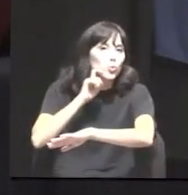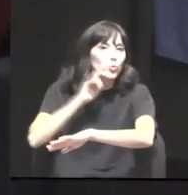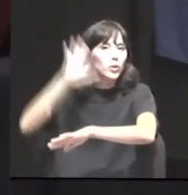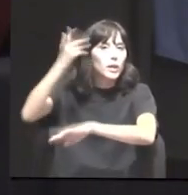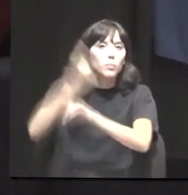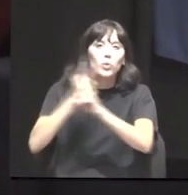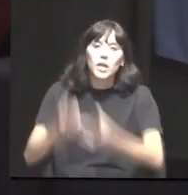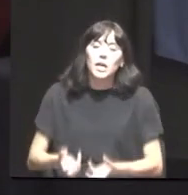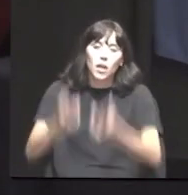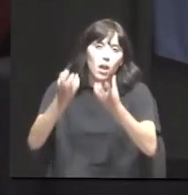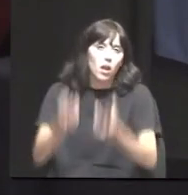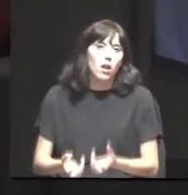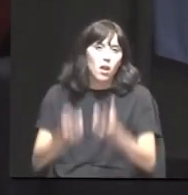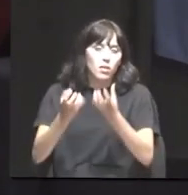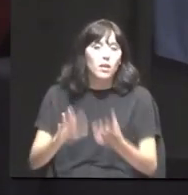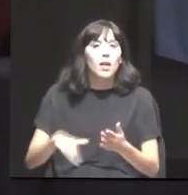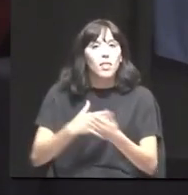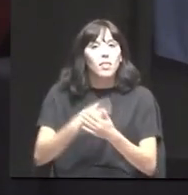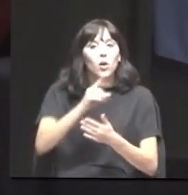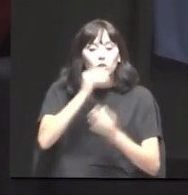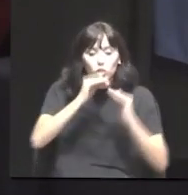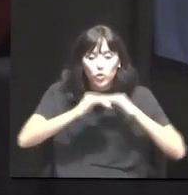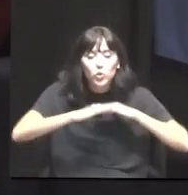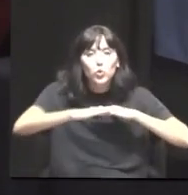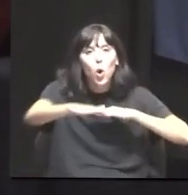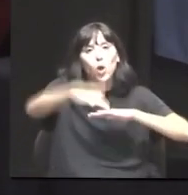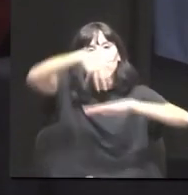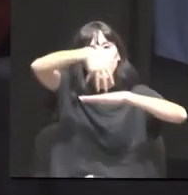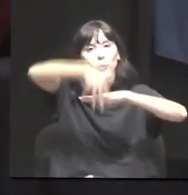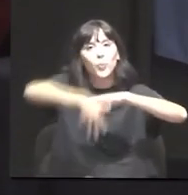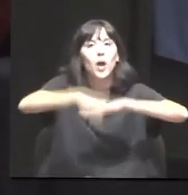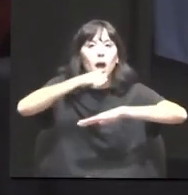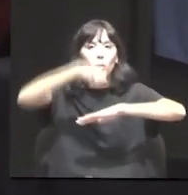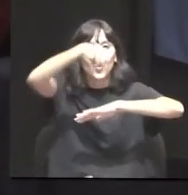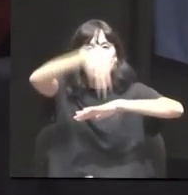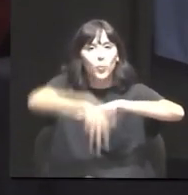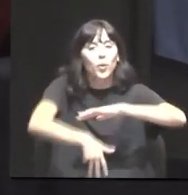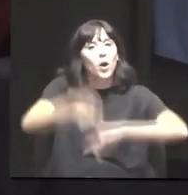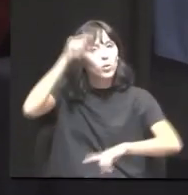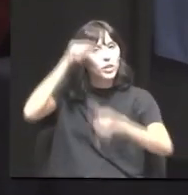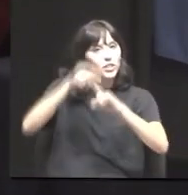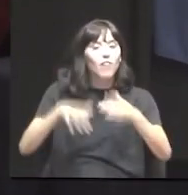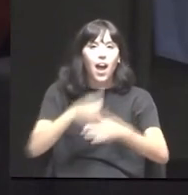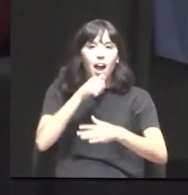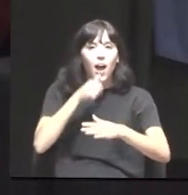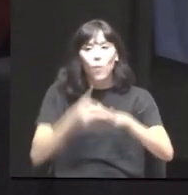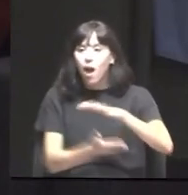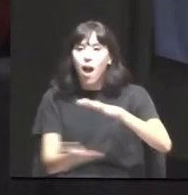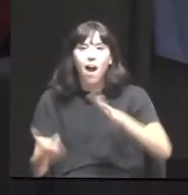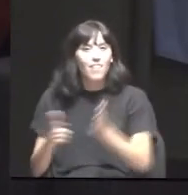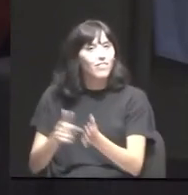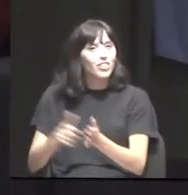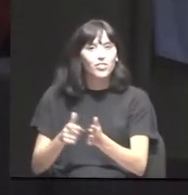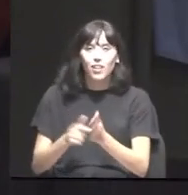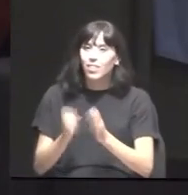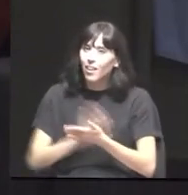das ondas de calor, alargar a permeabilidade dos solos para fazer com que não nos falte água e que o seu uso seja mais